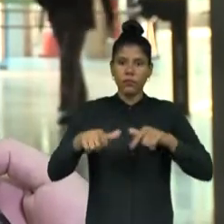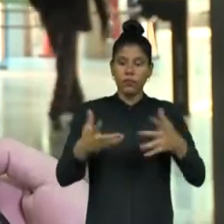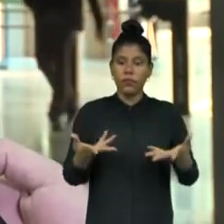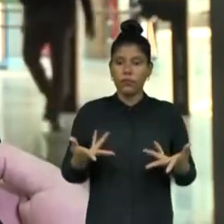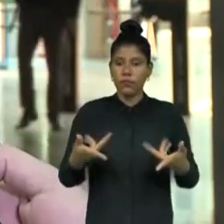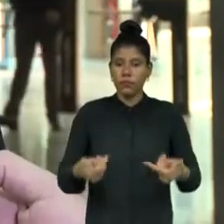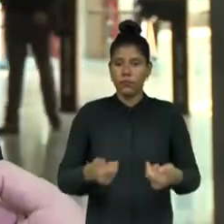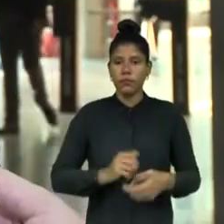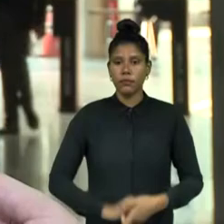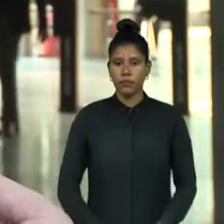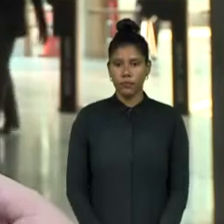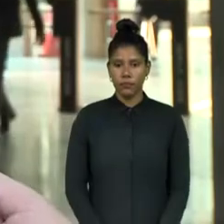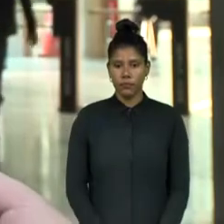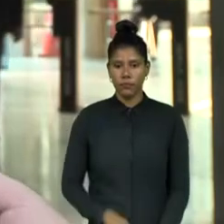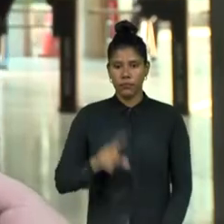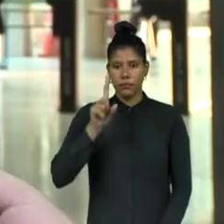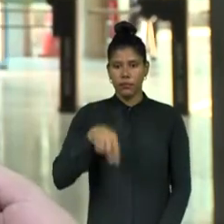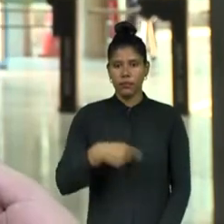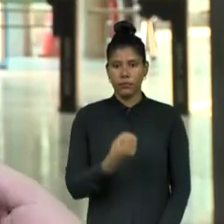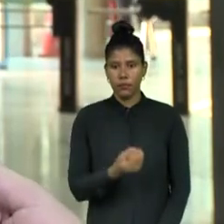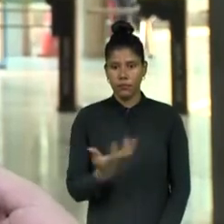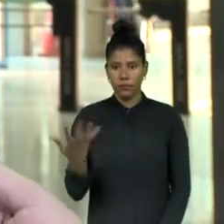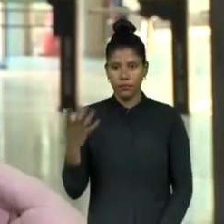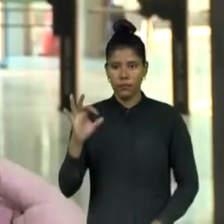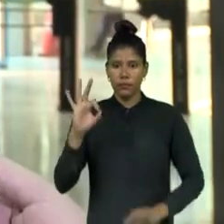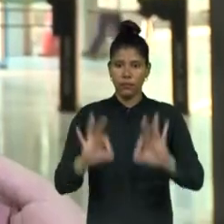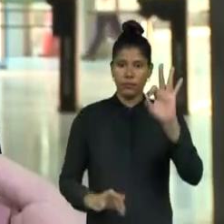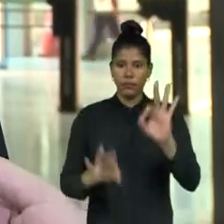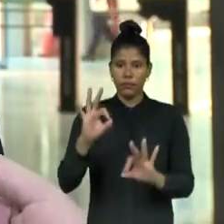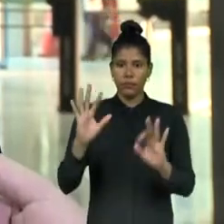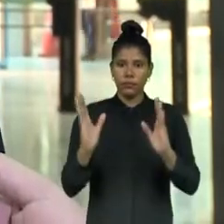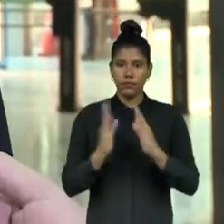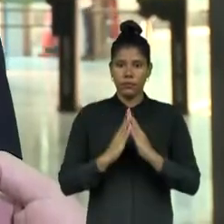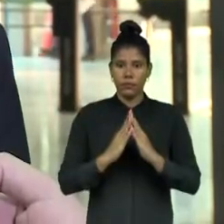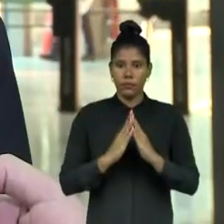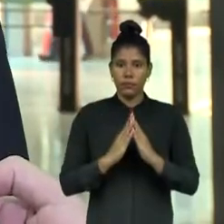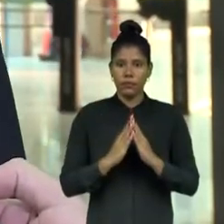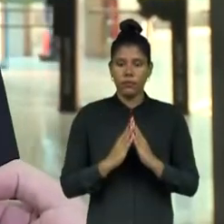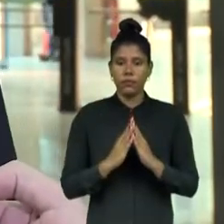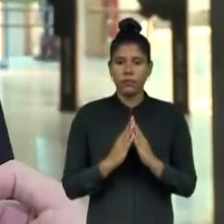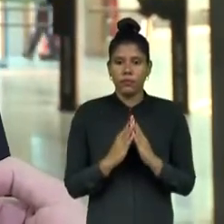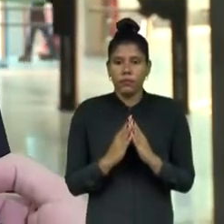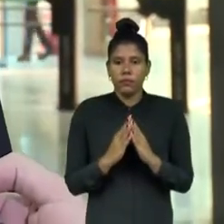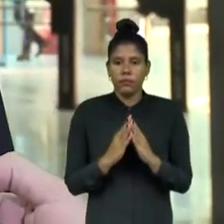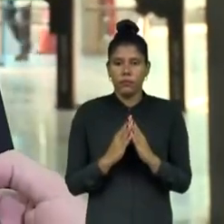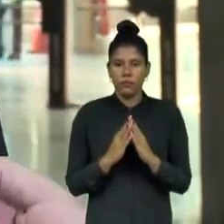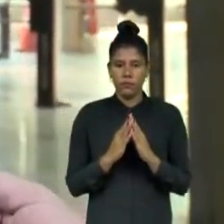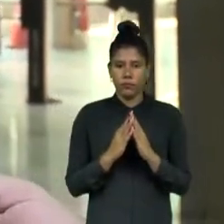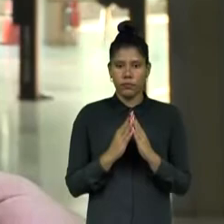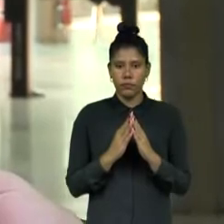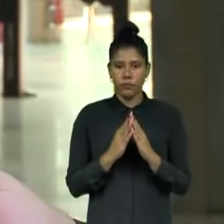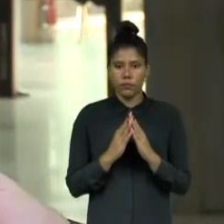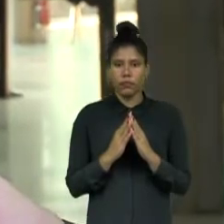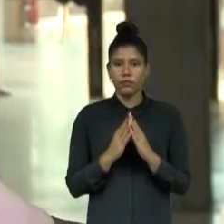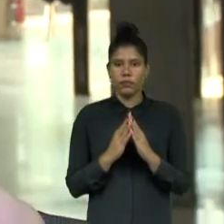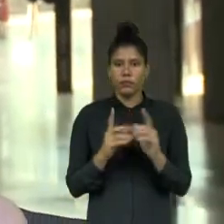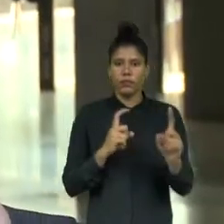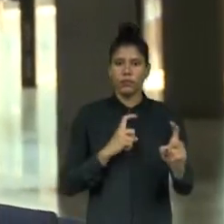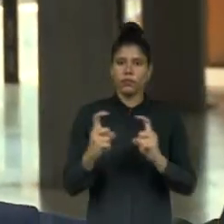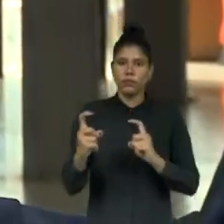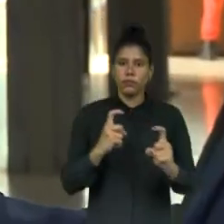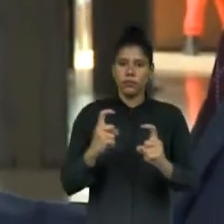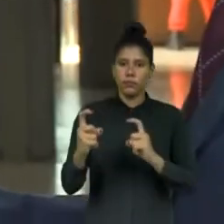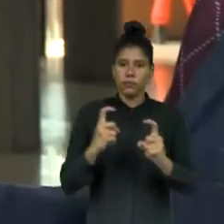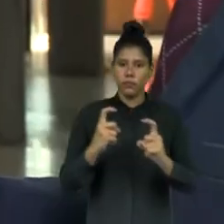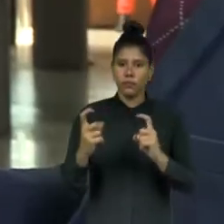E são vários esses organismos da casa que levam não só a questão plenária, né, as discussões de matéria no âmbito das comissões